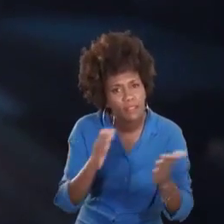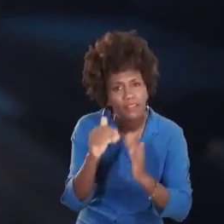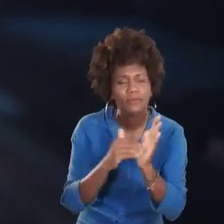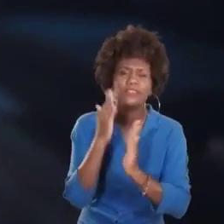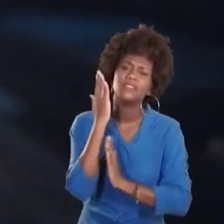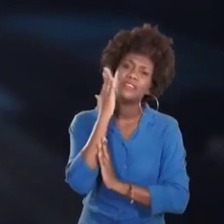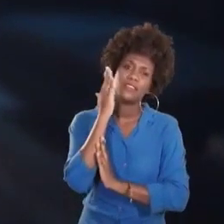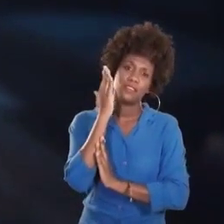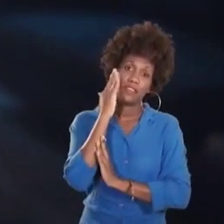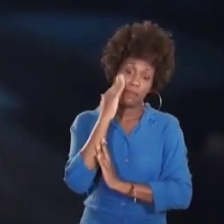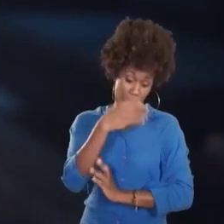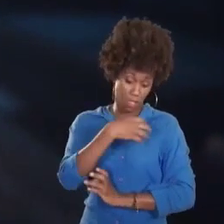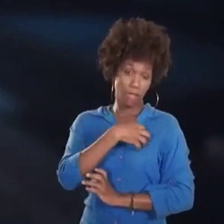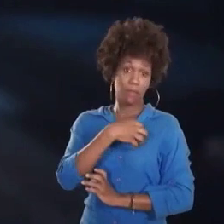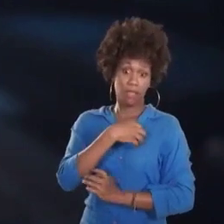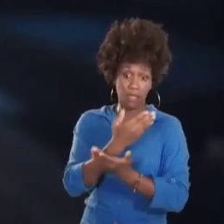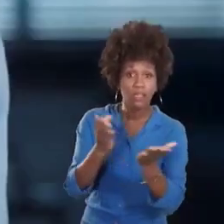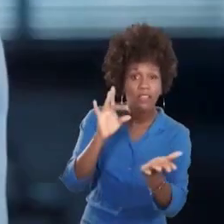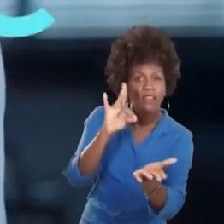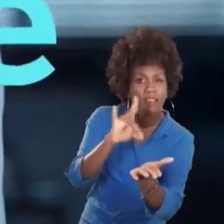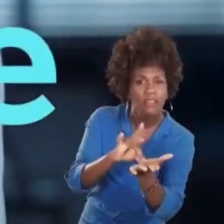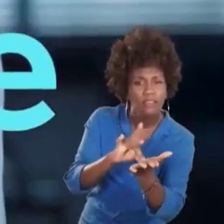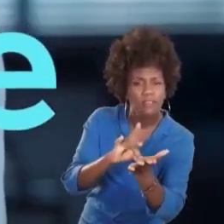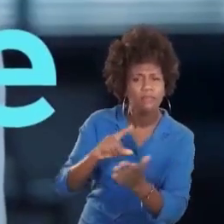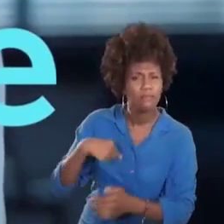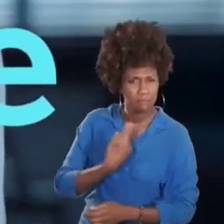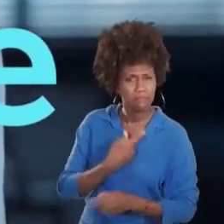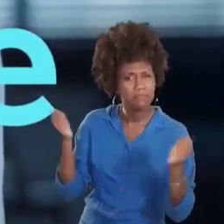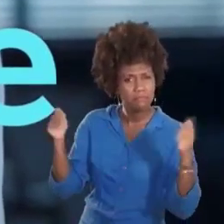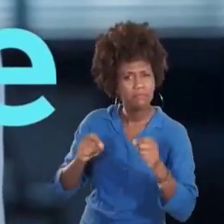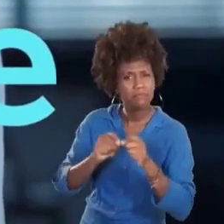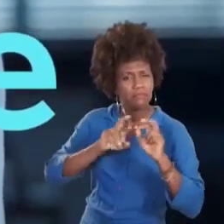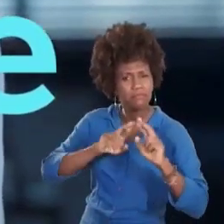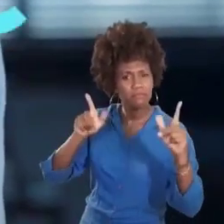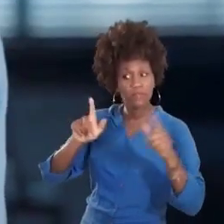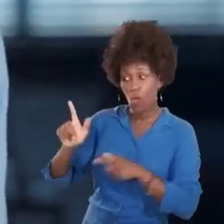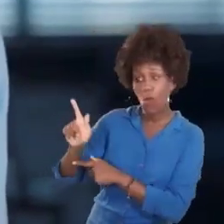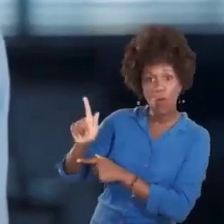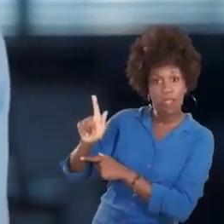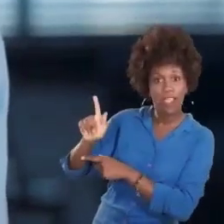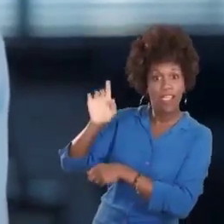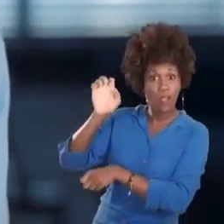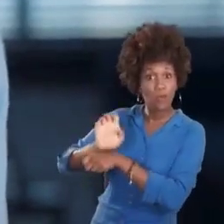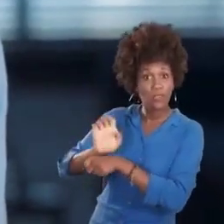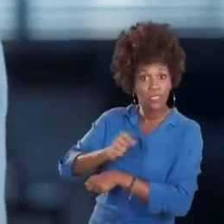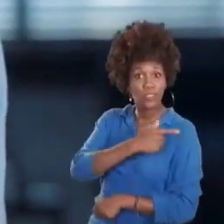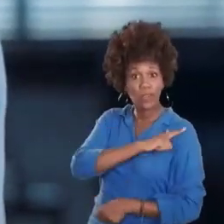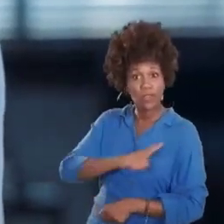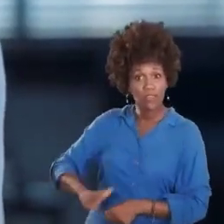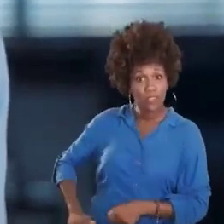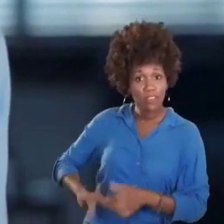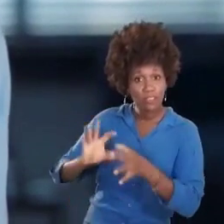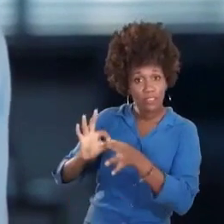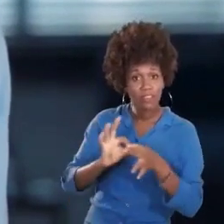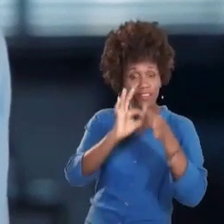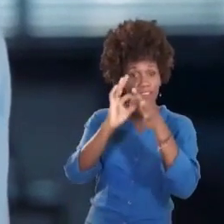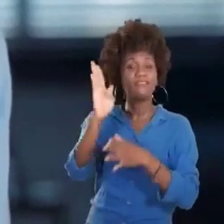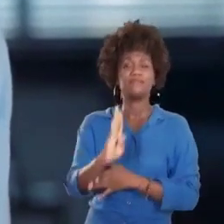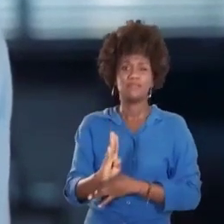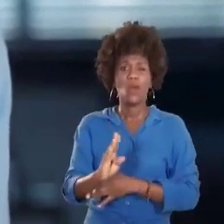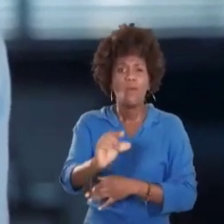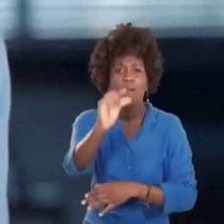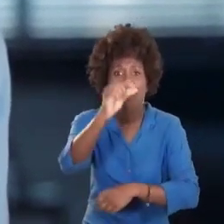mundo sabe que essa é a Bahia da vida real. Mas dá para fazer diferente. Goiás, estado governado pelo União Brasil,